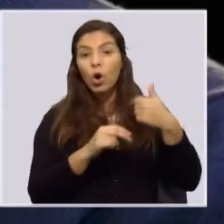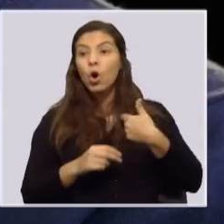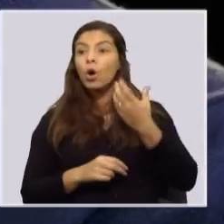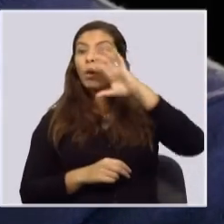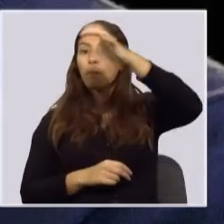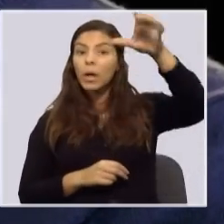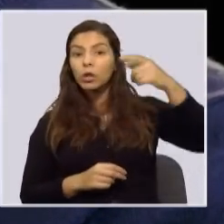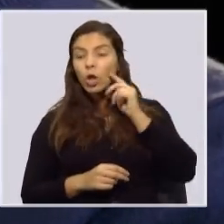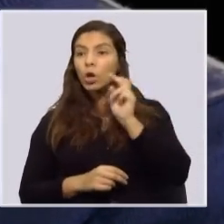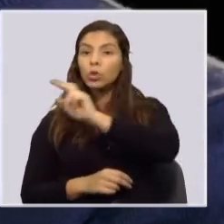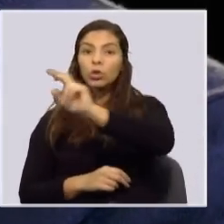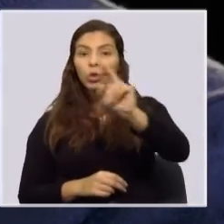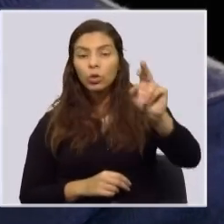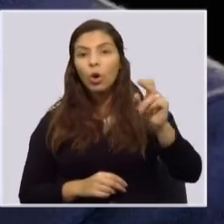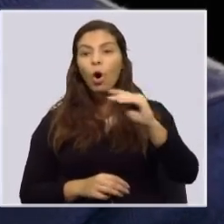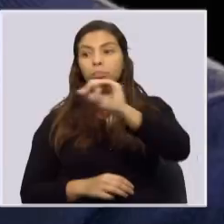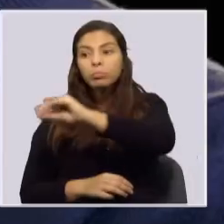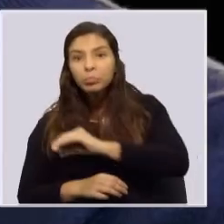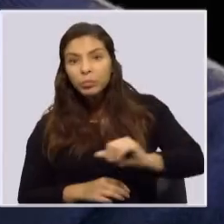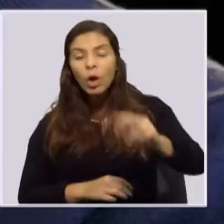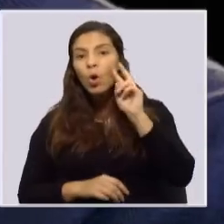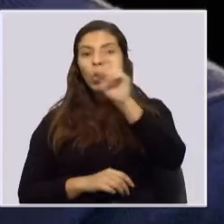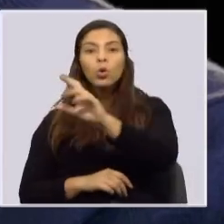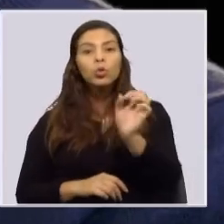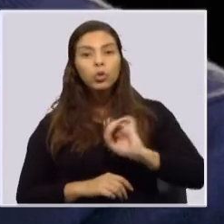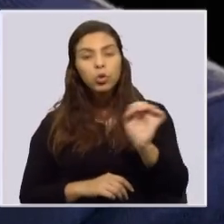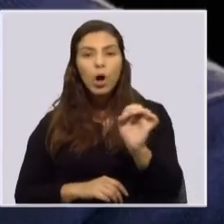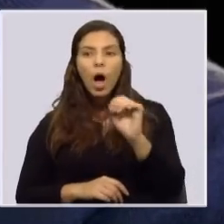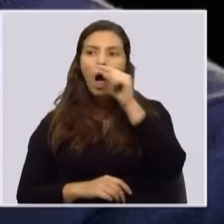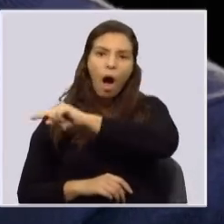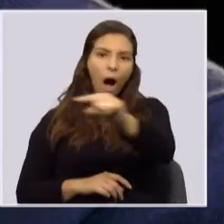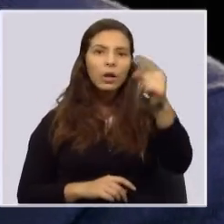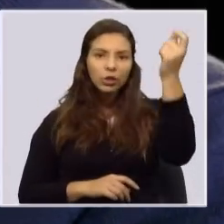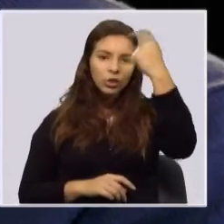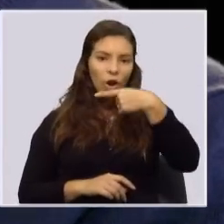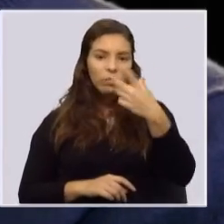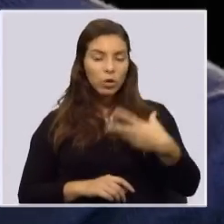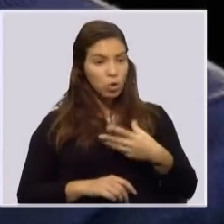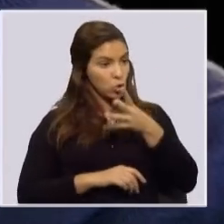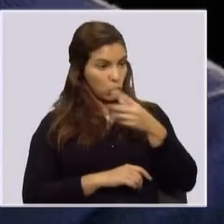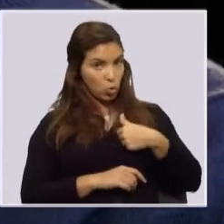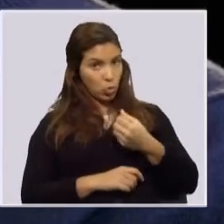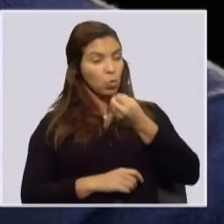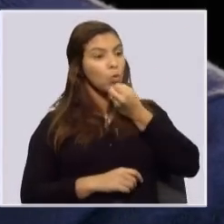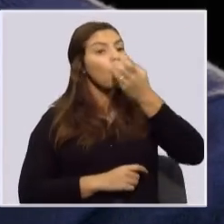fui há ótimas histórias ainda que ninguém as descobriu e que, se for eu